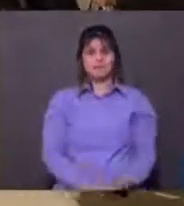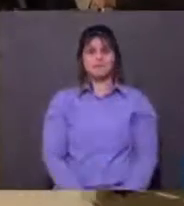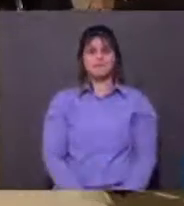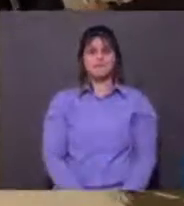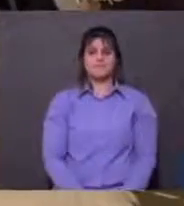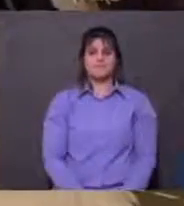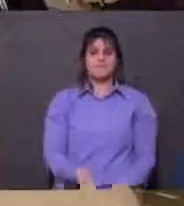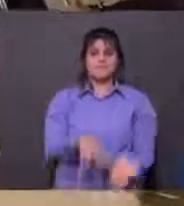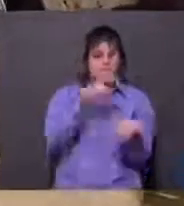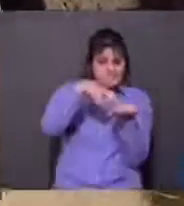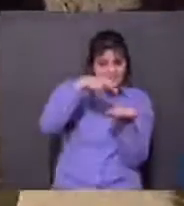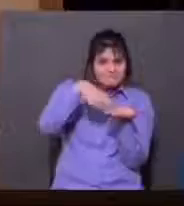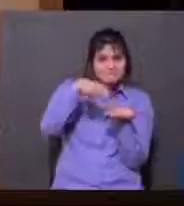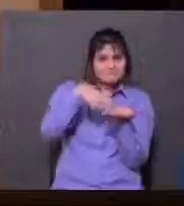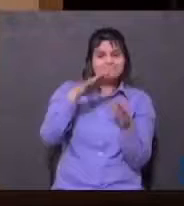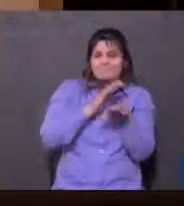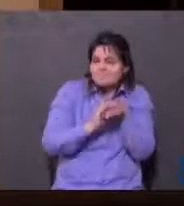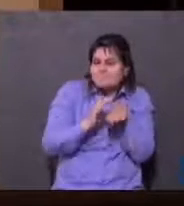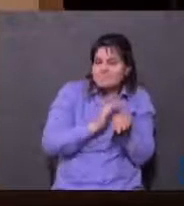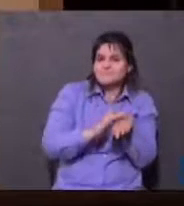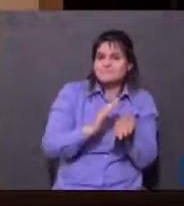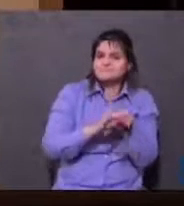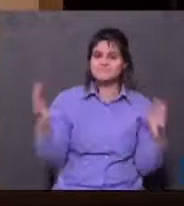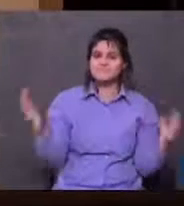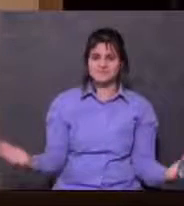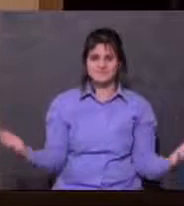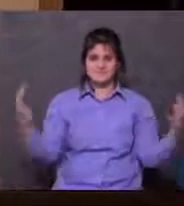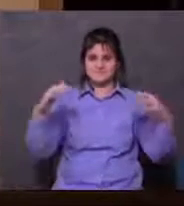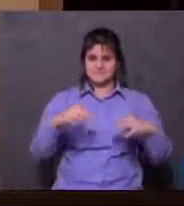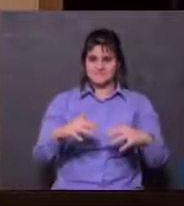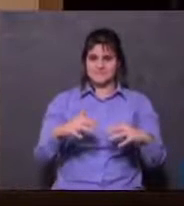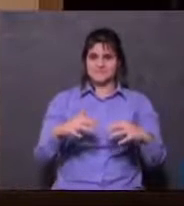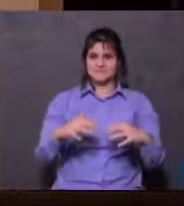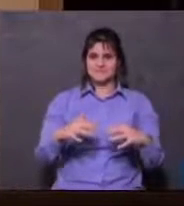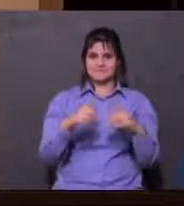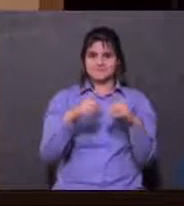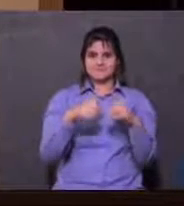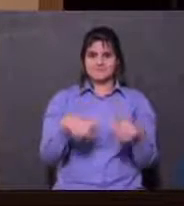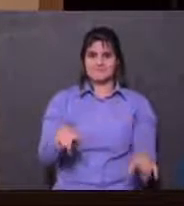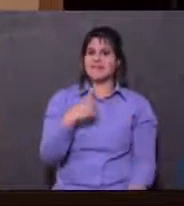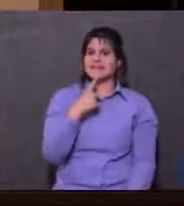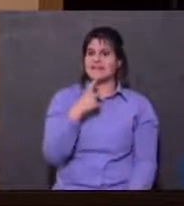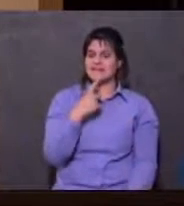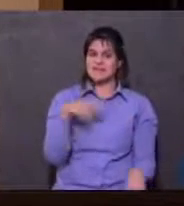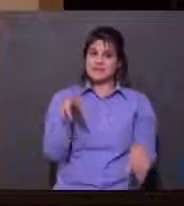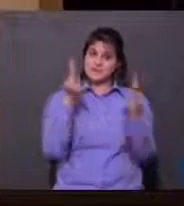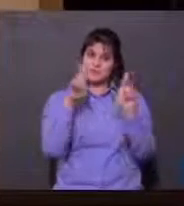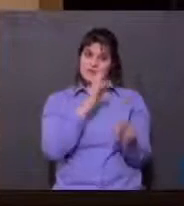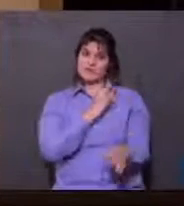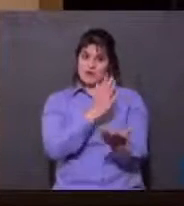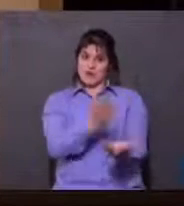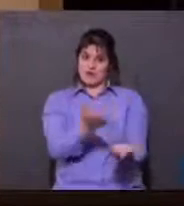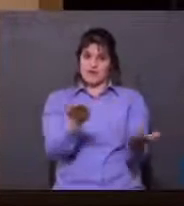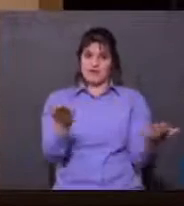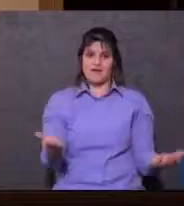The our beloved English speaking pilgrims, the Lord be with you.